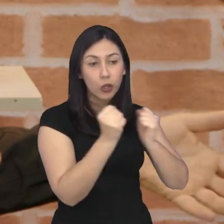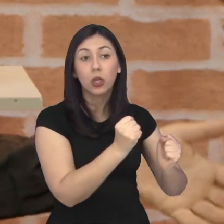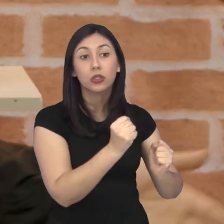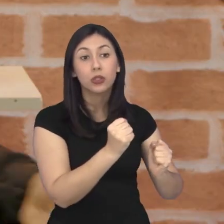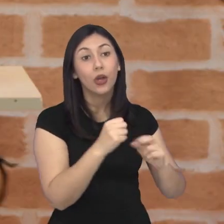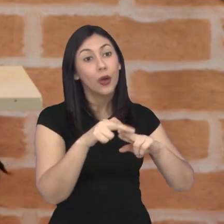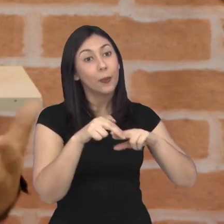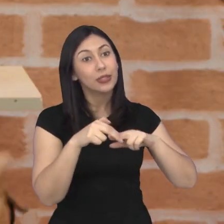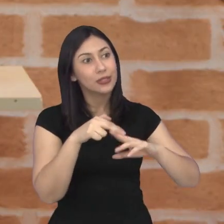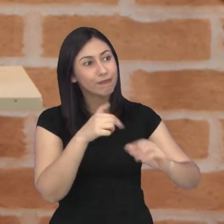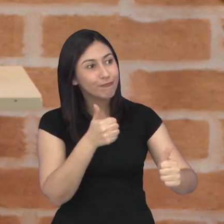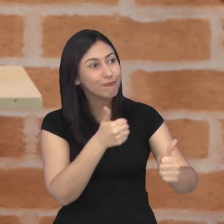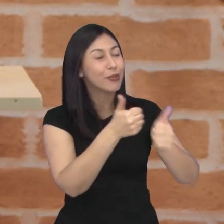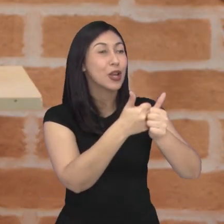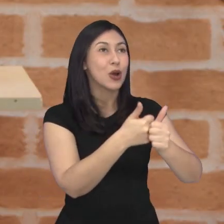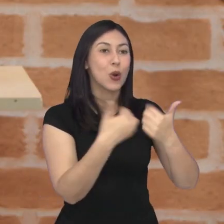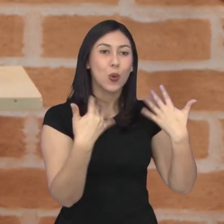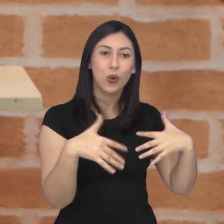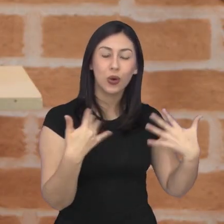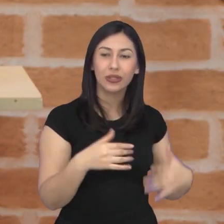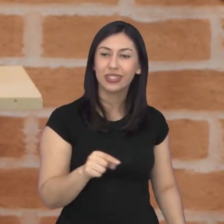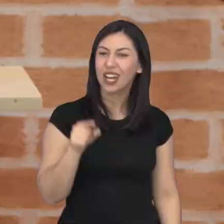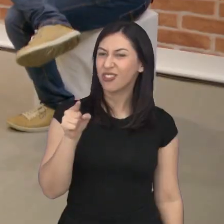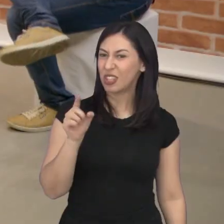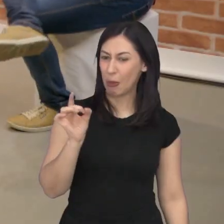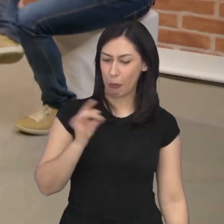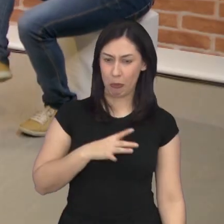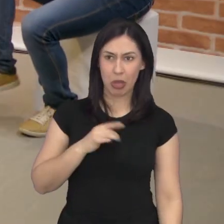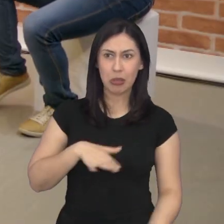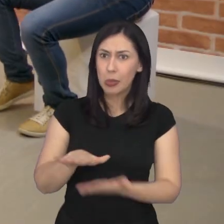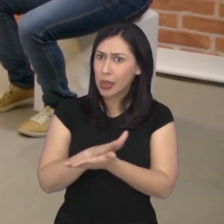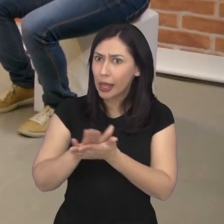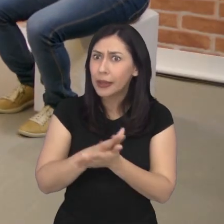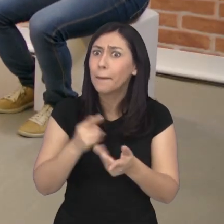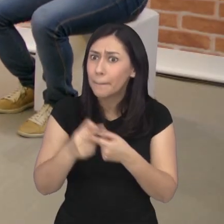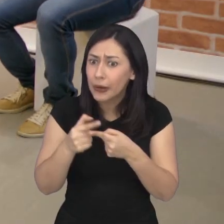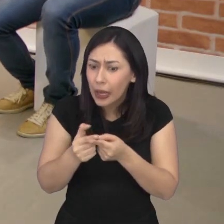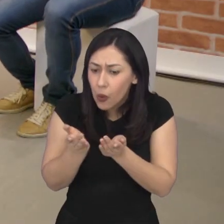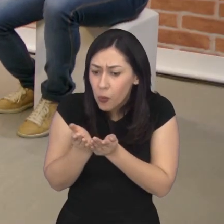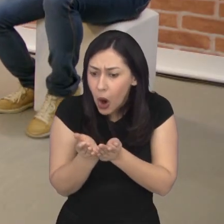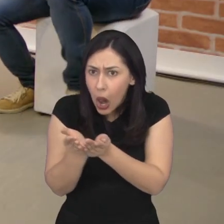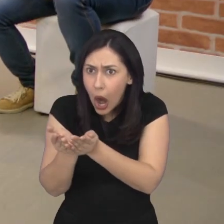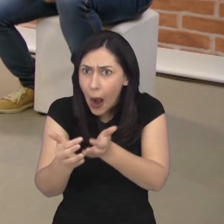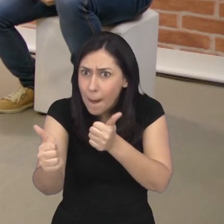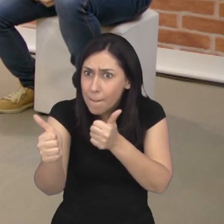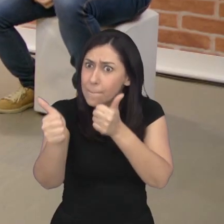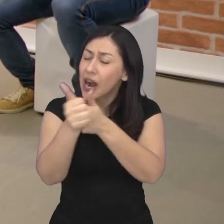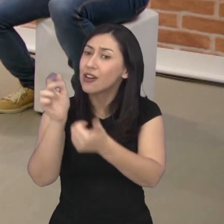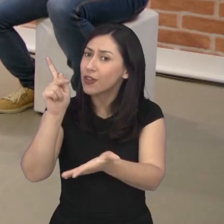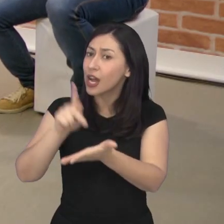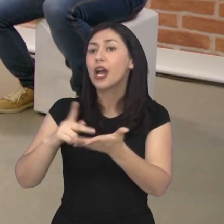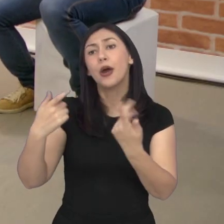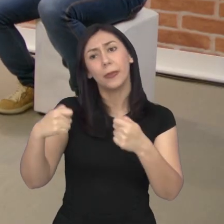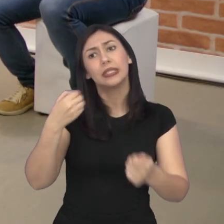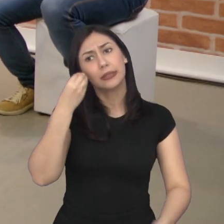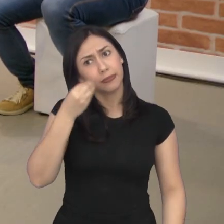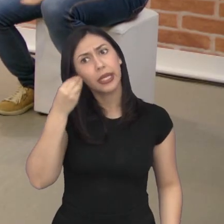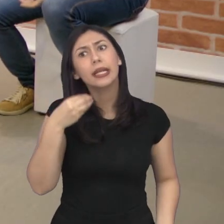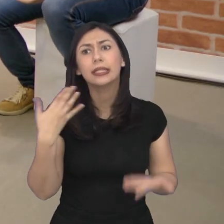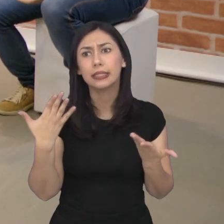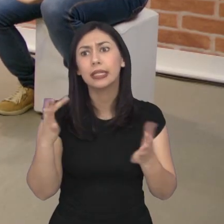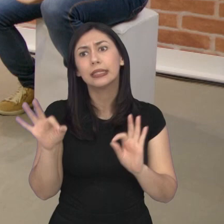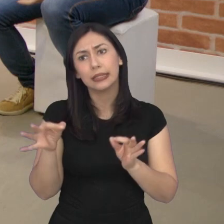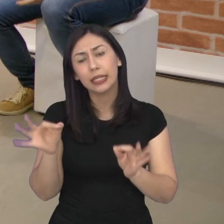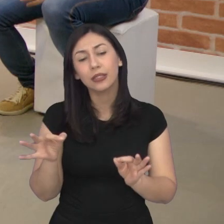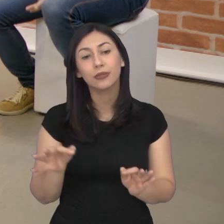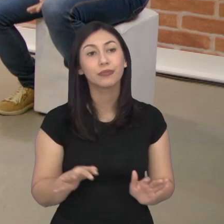intimidade tão próxima realmente chamou a atenção. E a gente vê que você não se intimida, porque você estava chegando pertinho mesmo. Quer dizer, tem que ter muita experiência, não vai ser